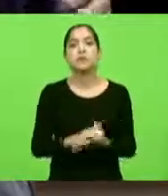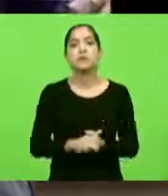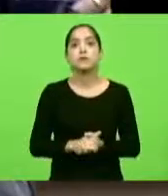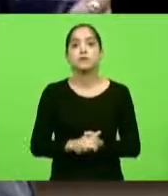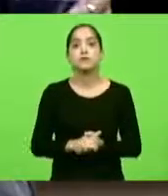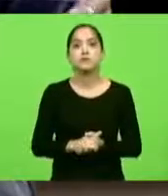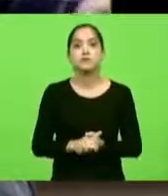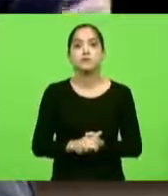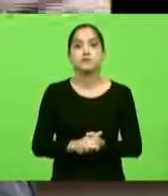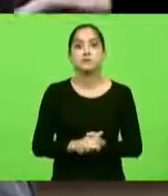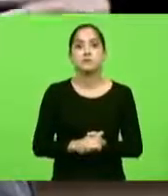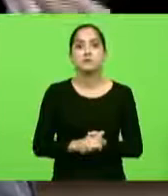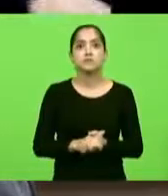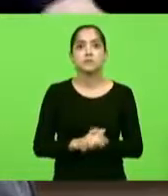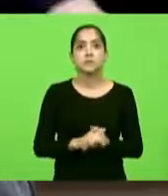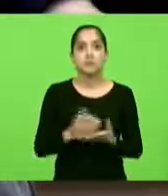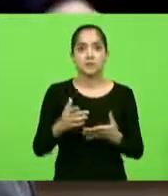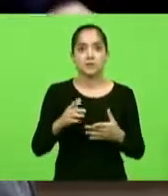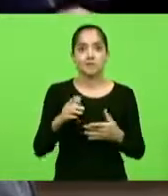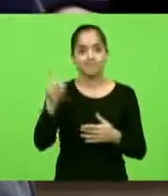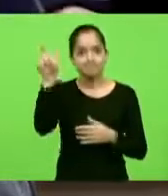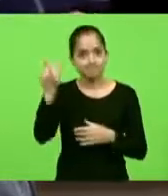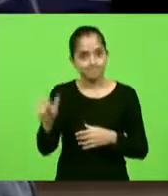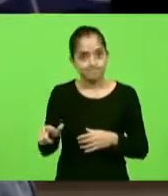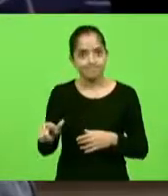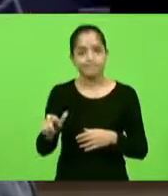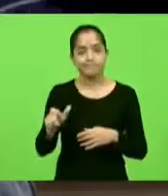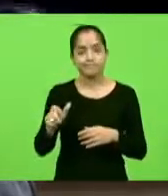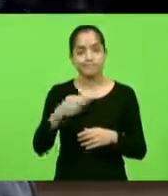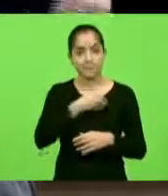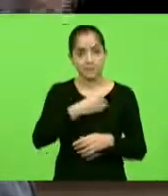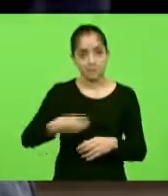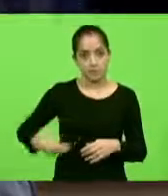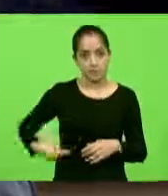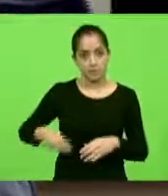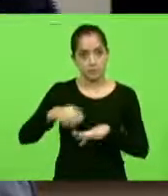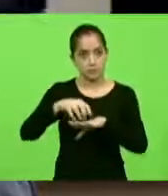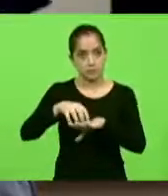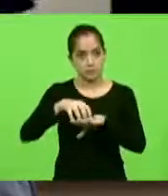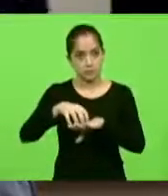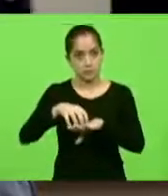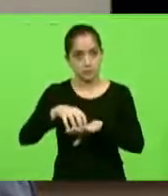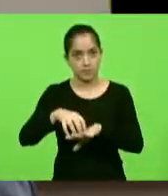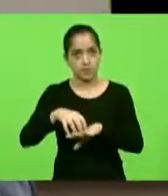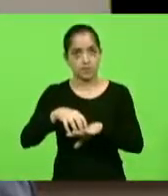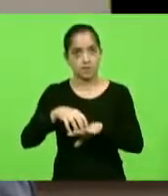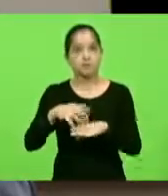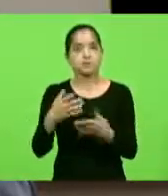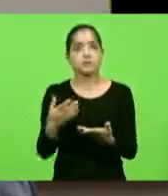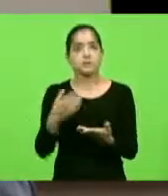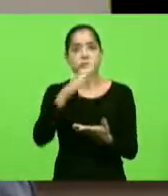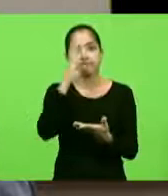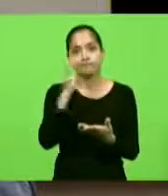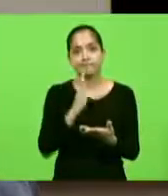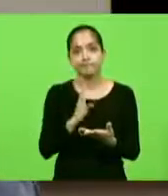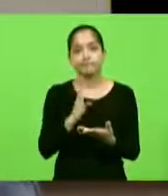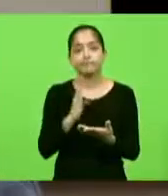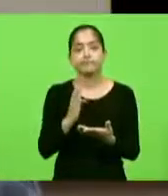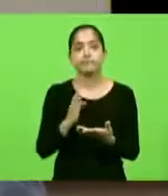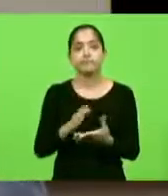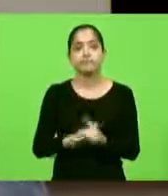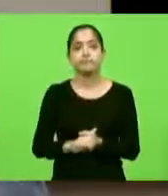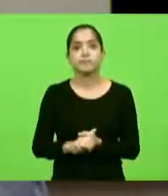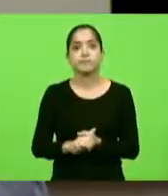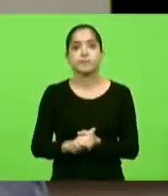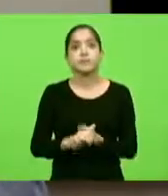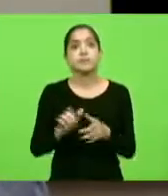a conduta do ministro dos Transportes e Infraestrutura do nosso país com Santa Catarina, contribuir